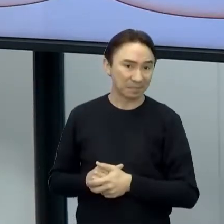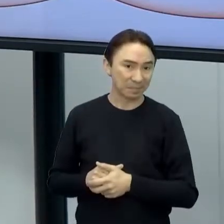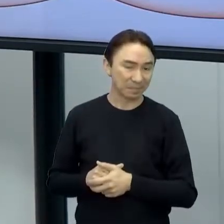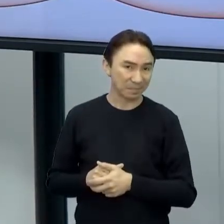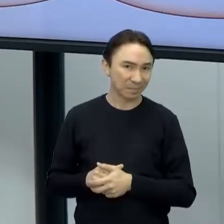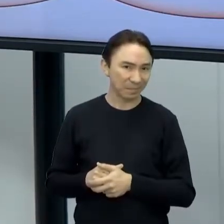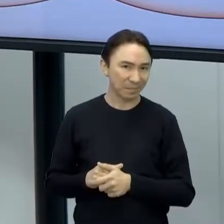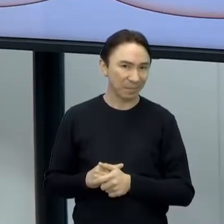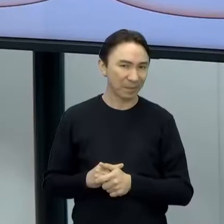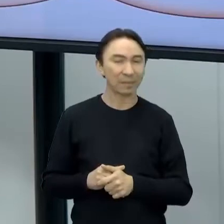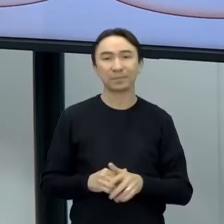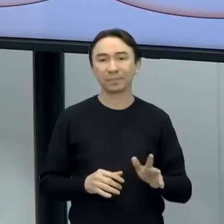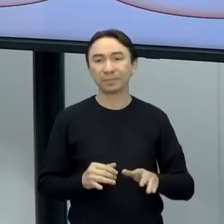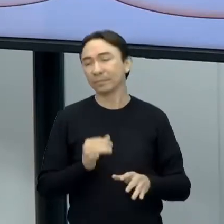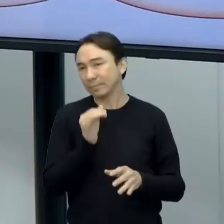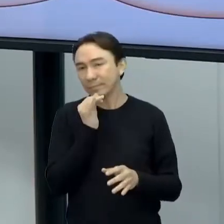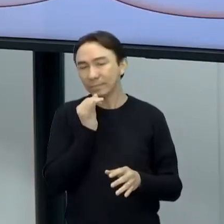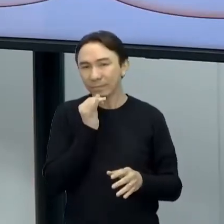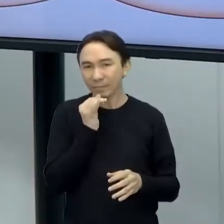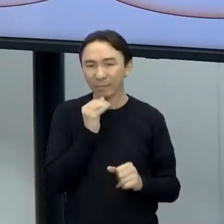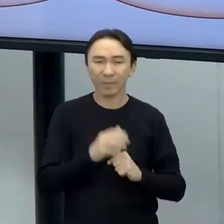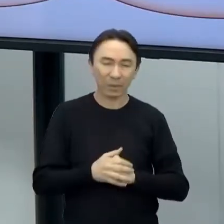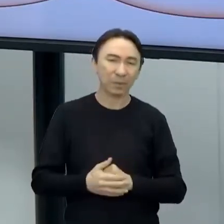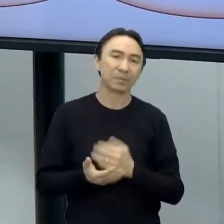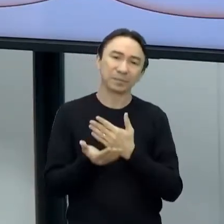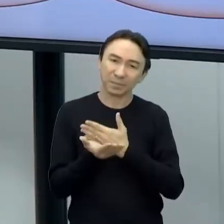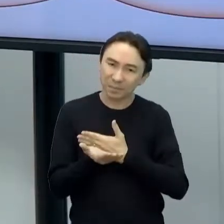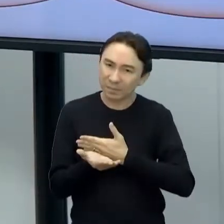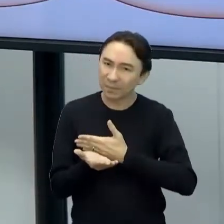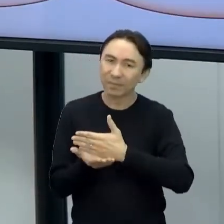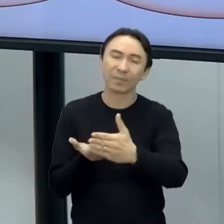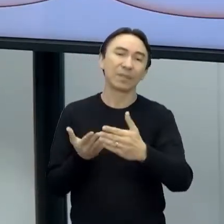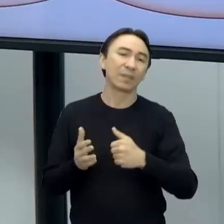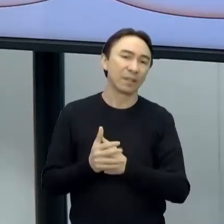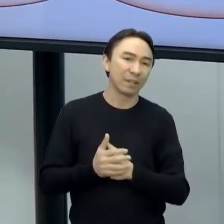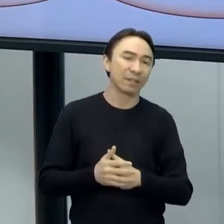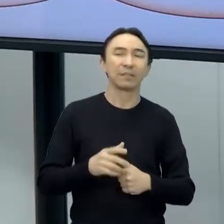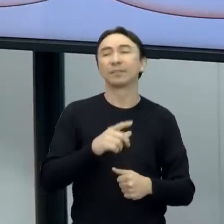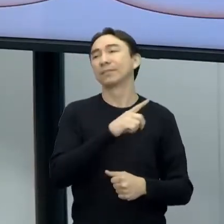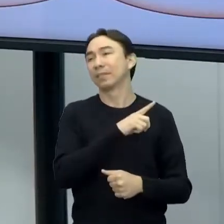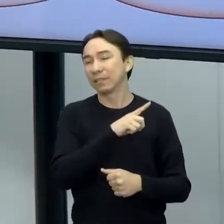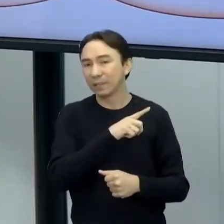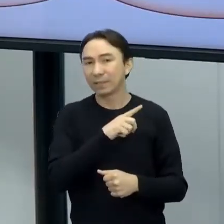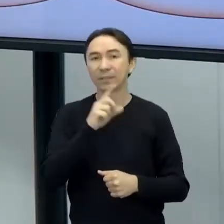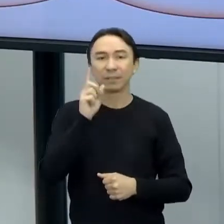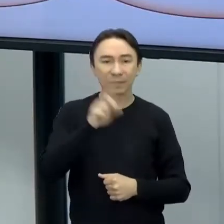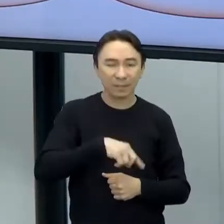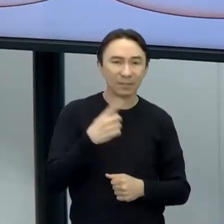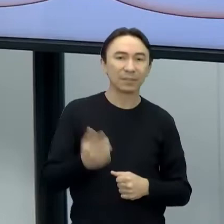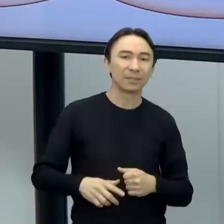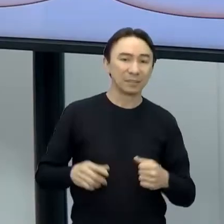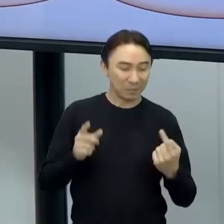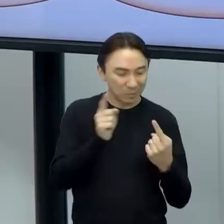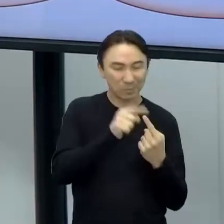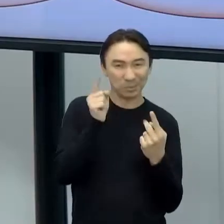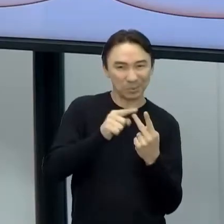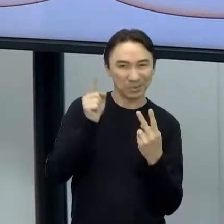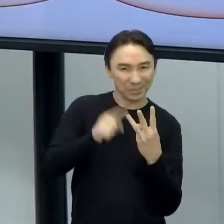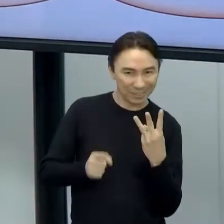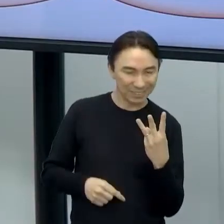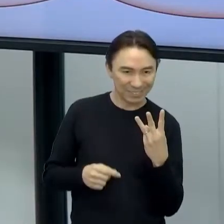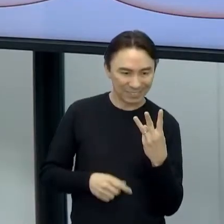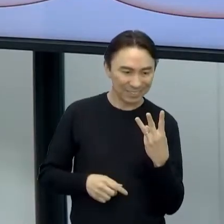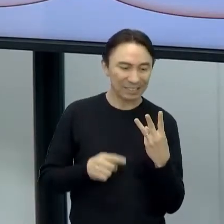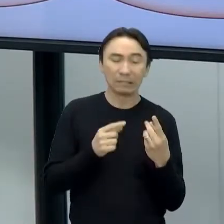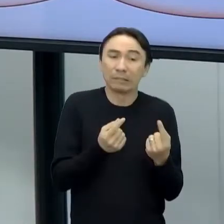chegar. Então, quando eu começo a pensar nessa questão da viabilidade, da praticabilidade, da desejabilidade, eu